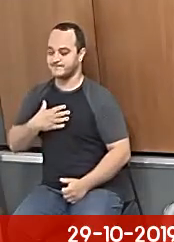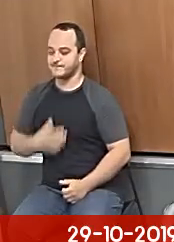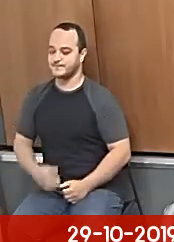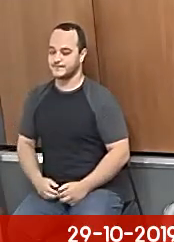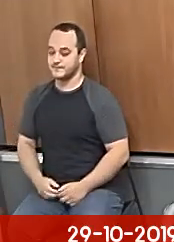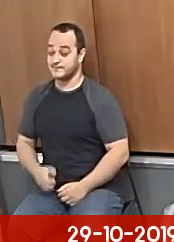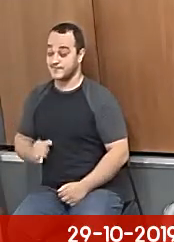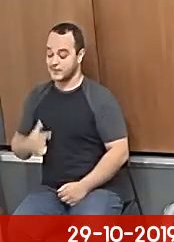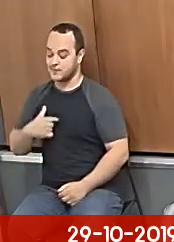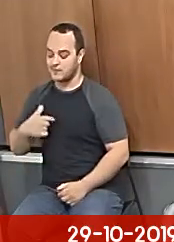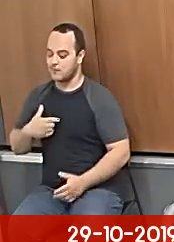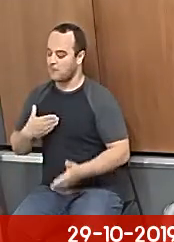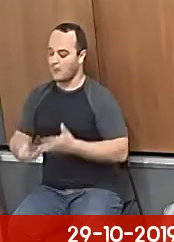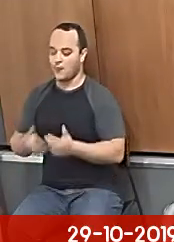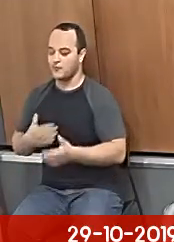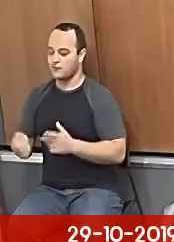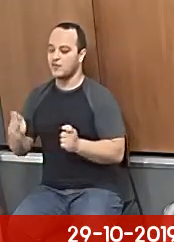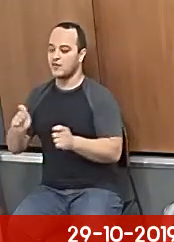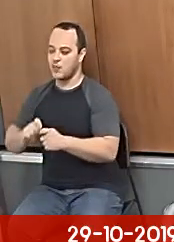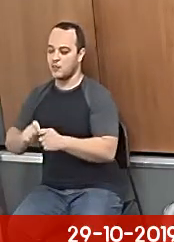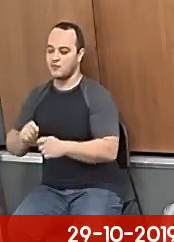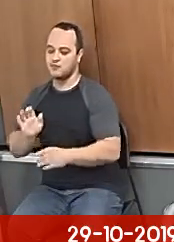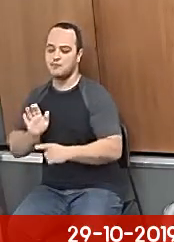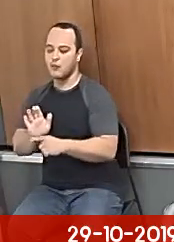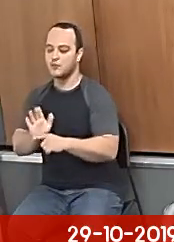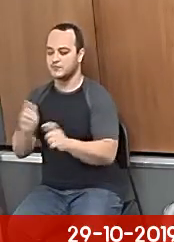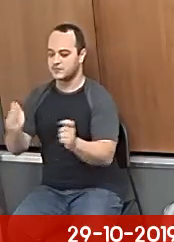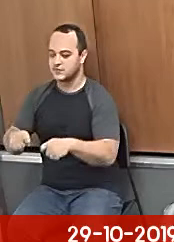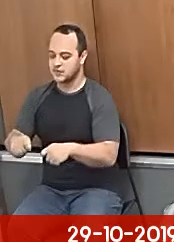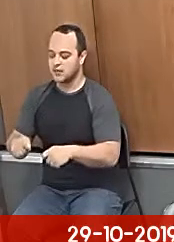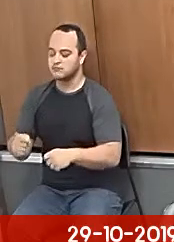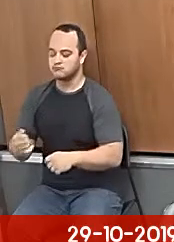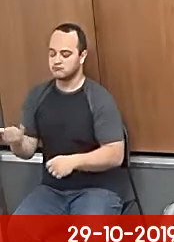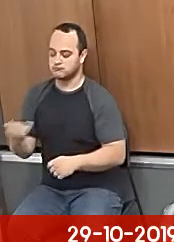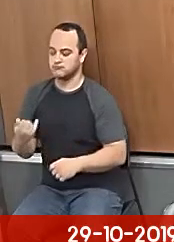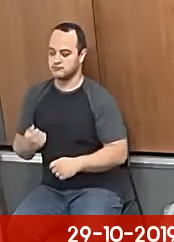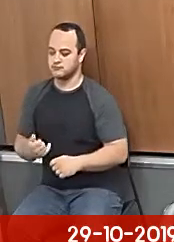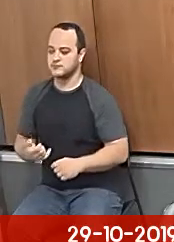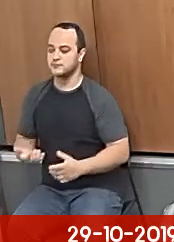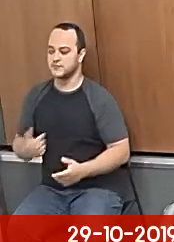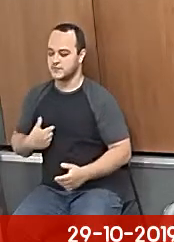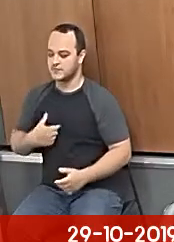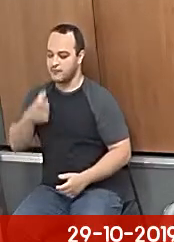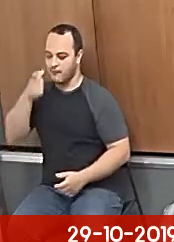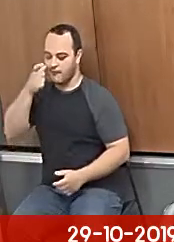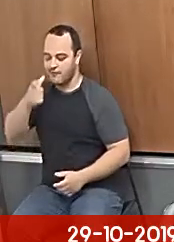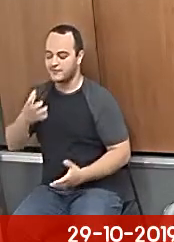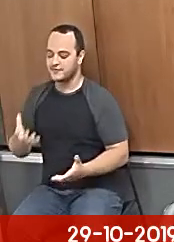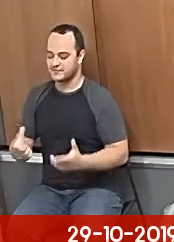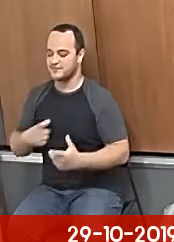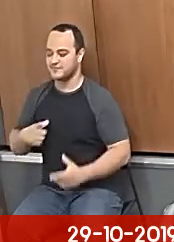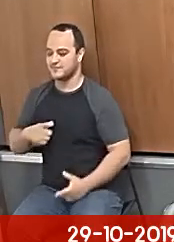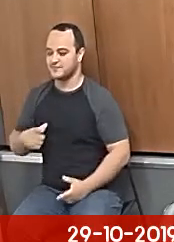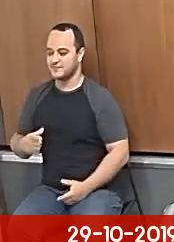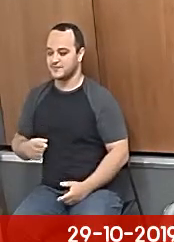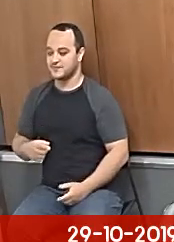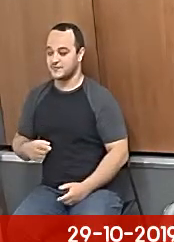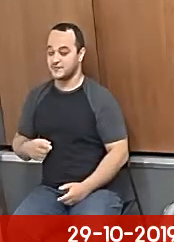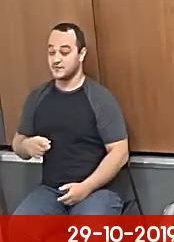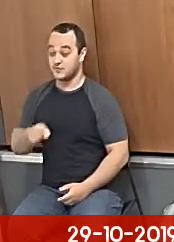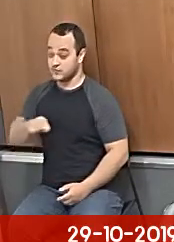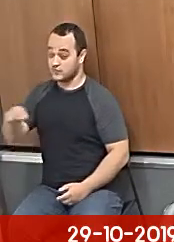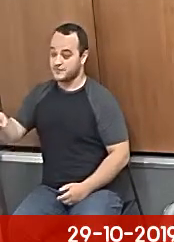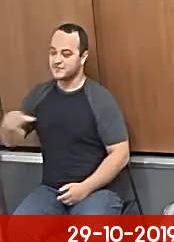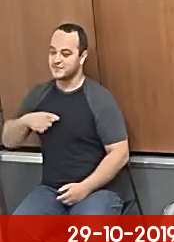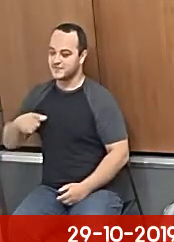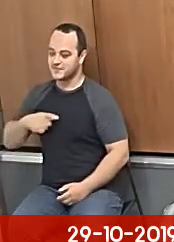contar que é uma demanda nobre e que a gente tem total interesse, ok? Parece que vocês têm um desejo aí